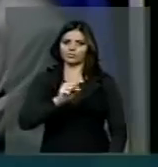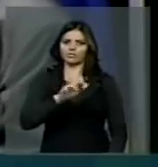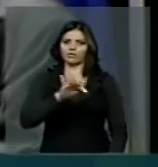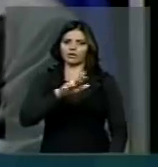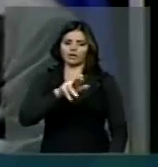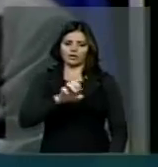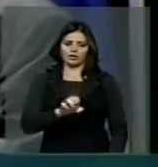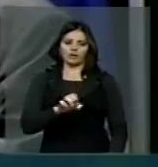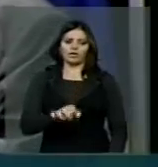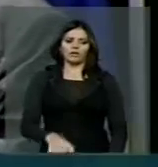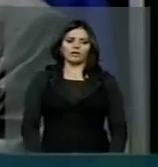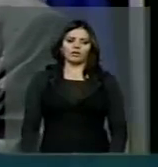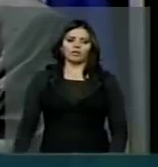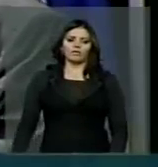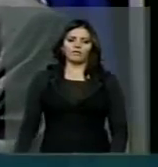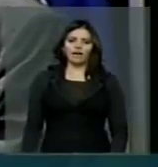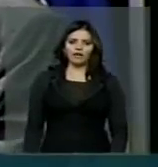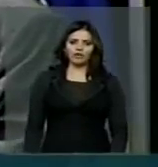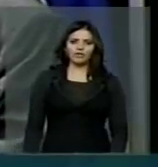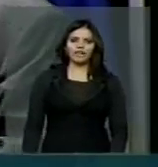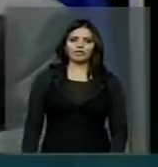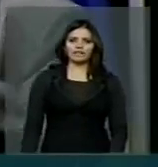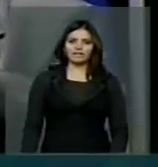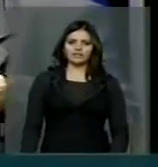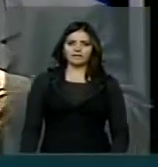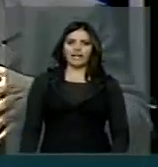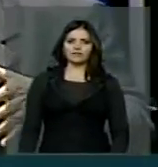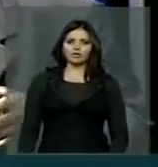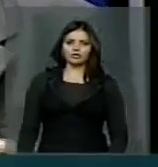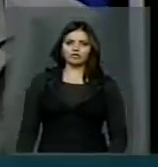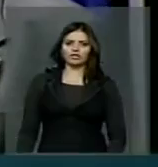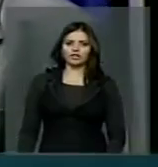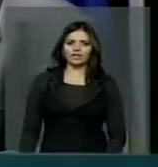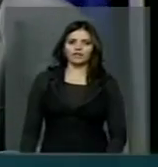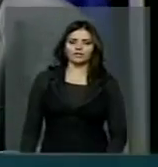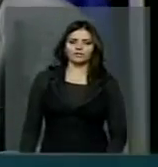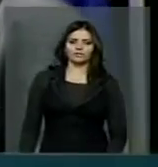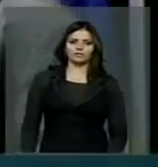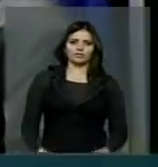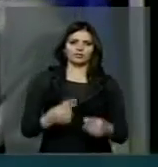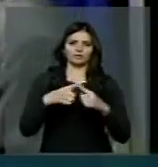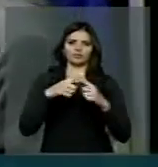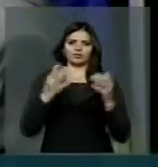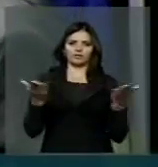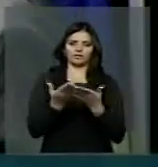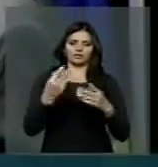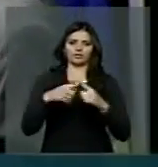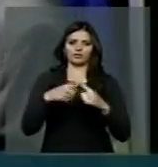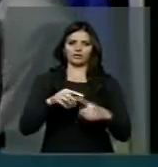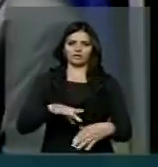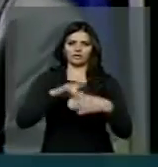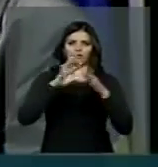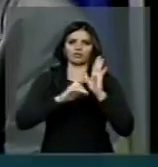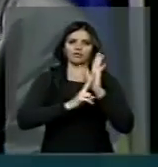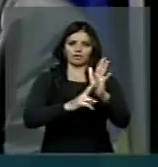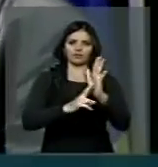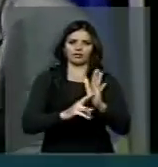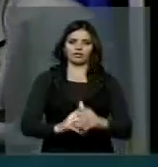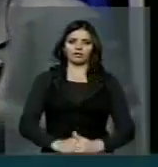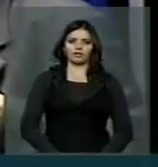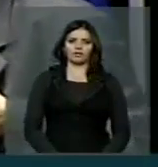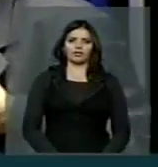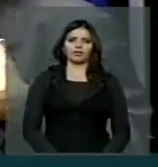alguns daquele momento, sem grande dimensão ali, mas que representavam aquilo